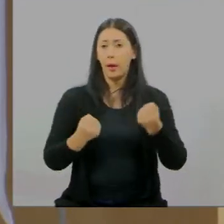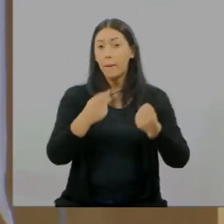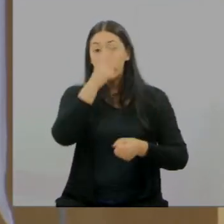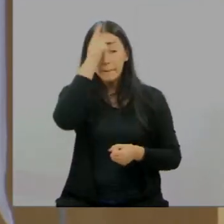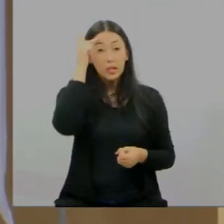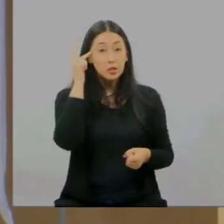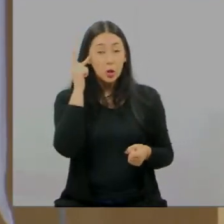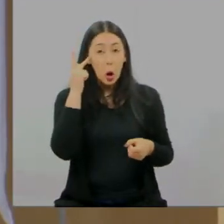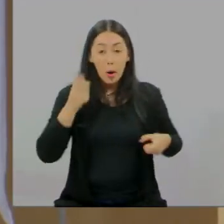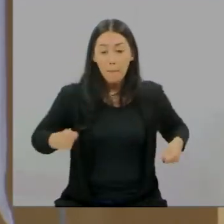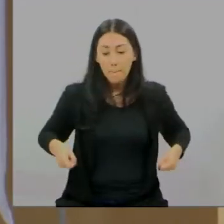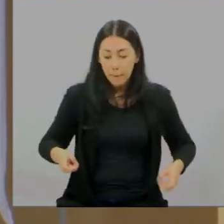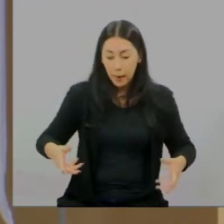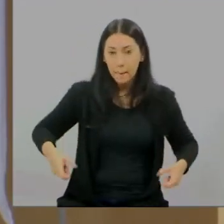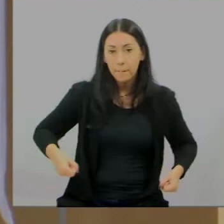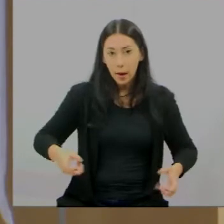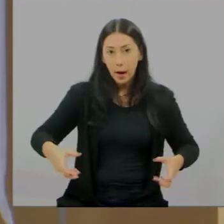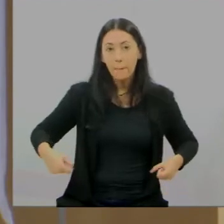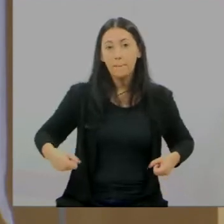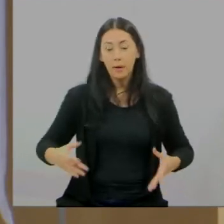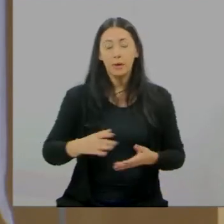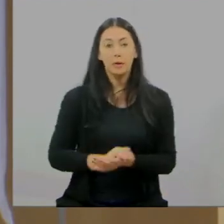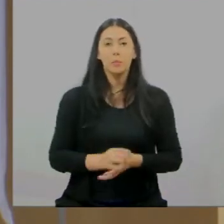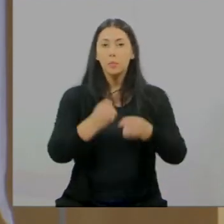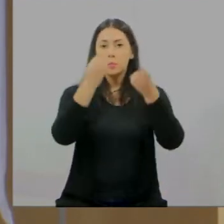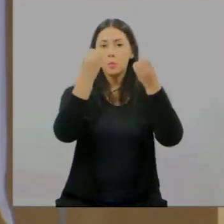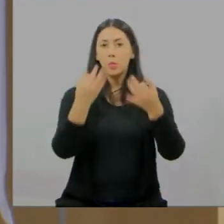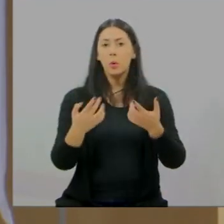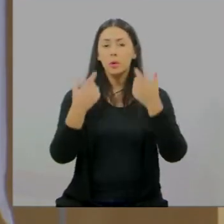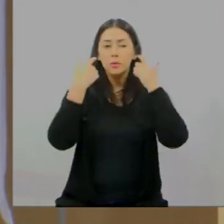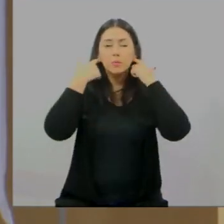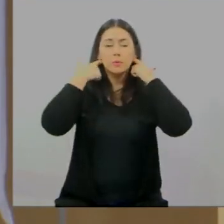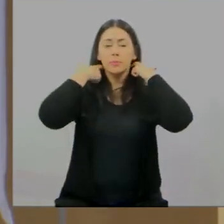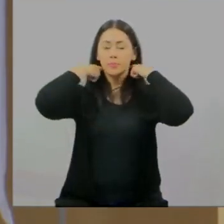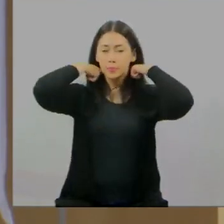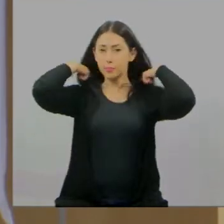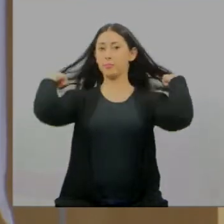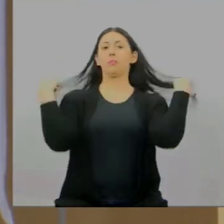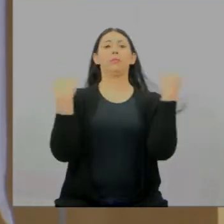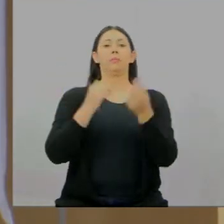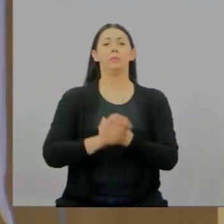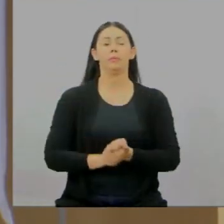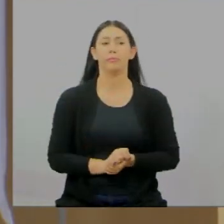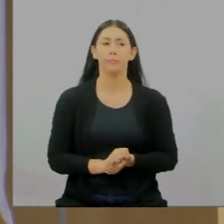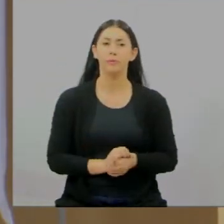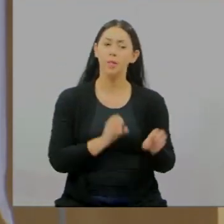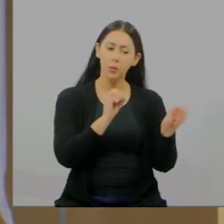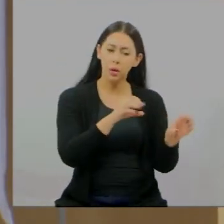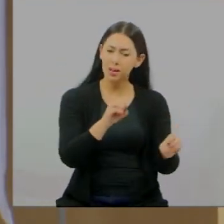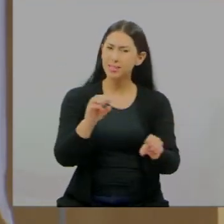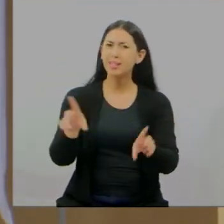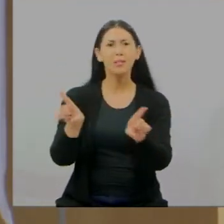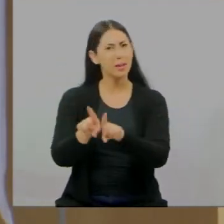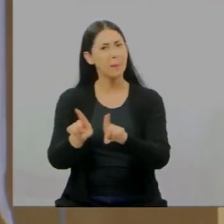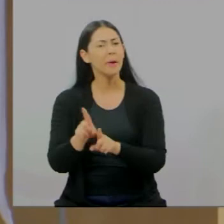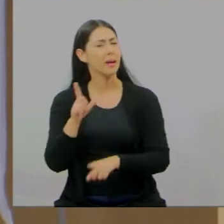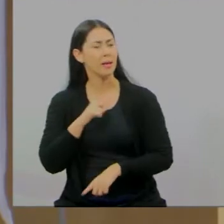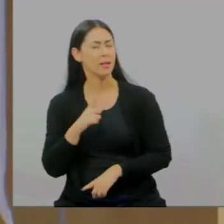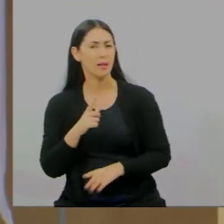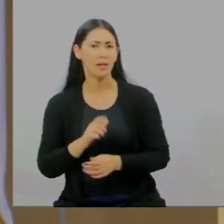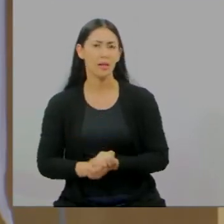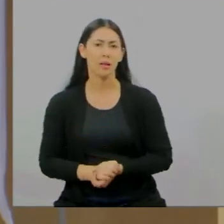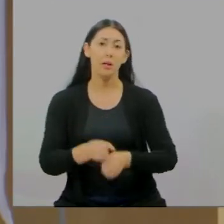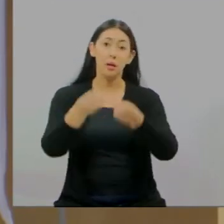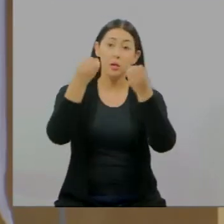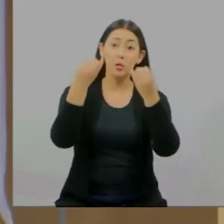cadeirante que a saúde tem? Assistência talvez tenha. A educação, com certeza.